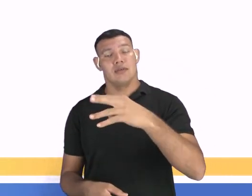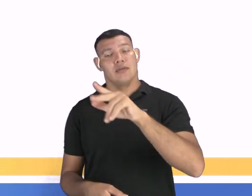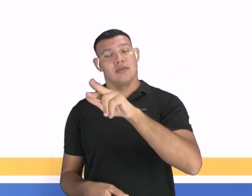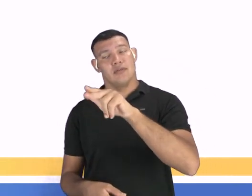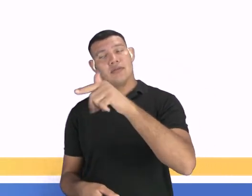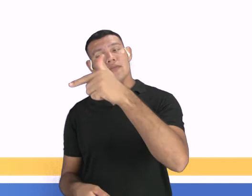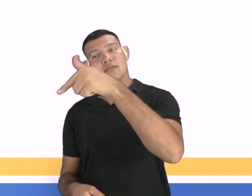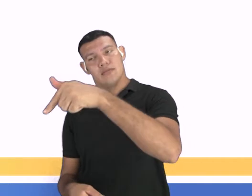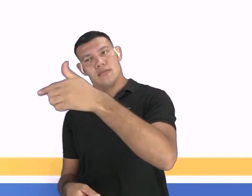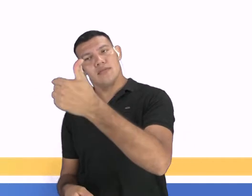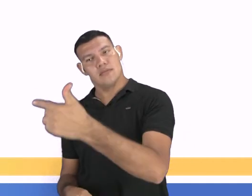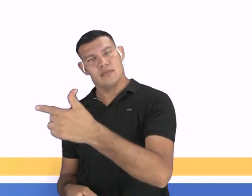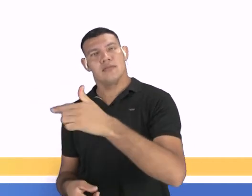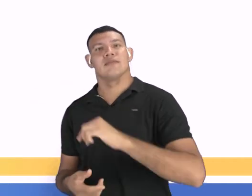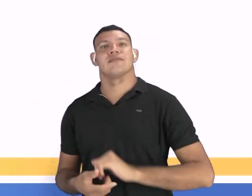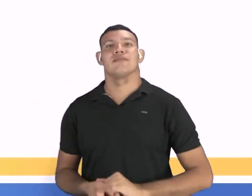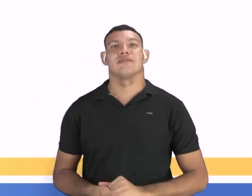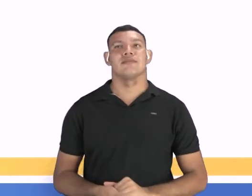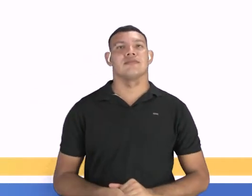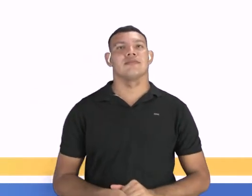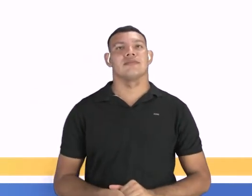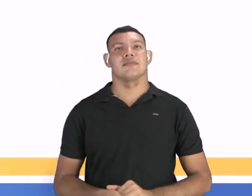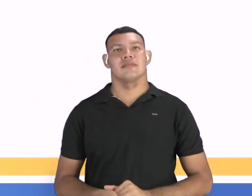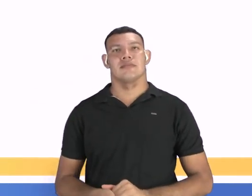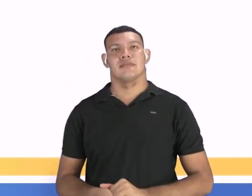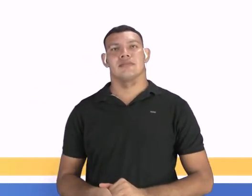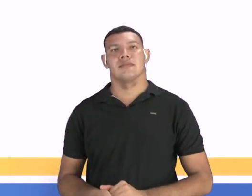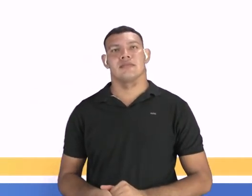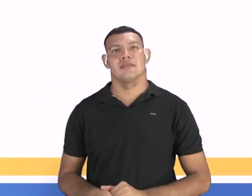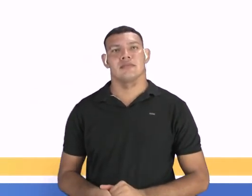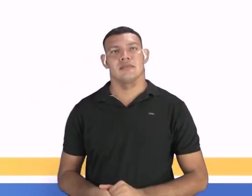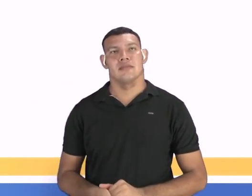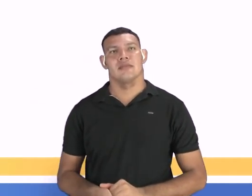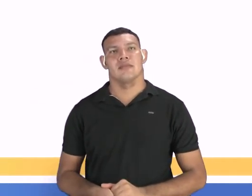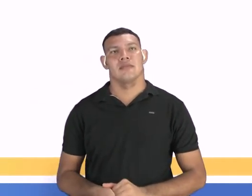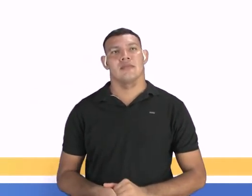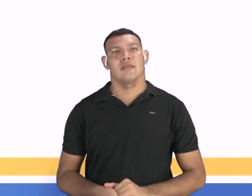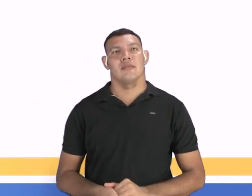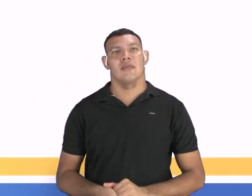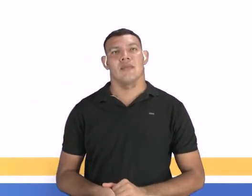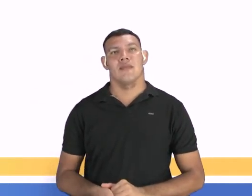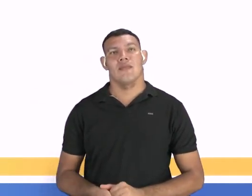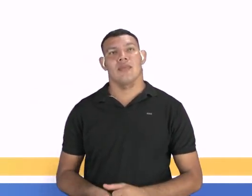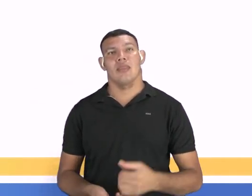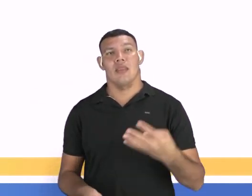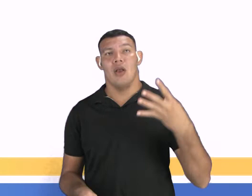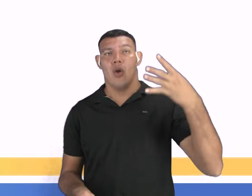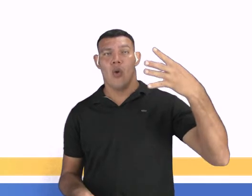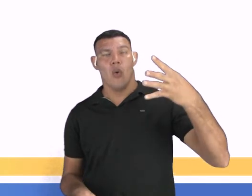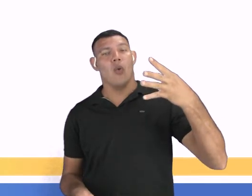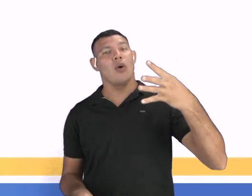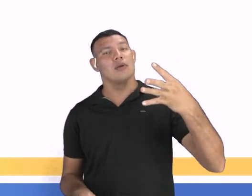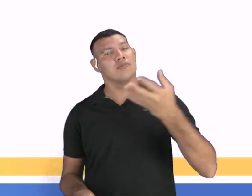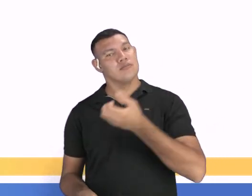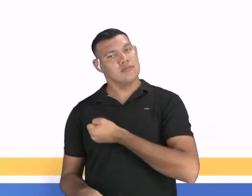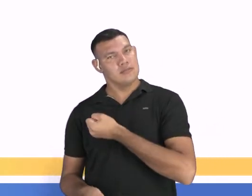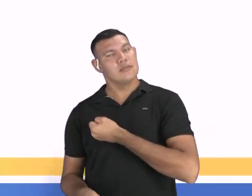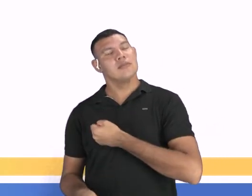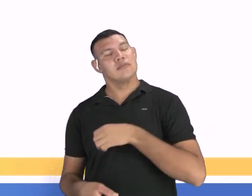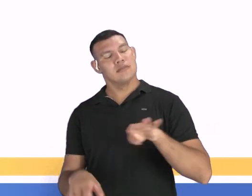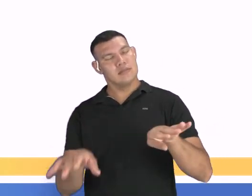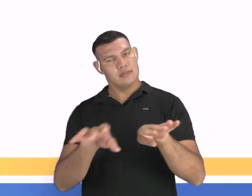24 são divisores de 72. Então, vamos lá. O número 4 também é um divisor